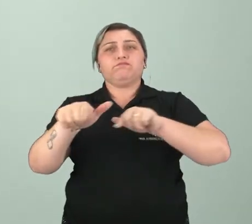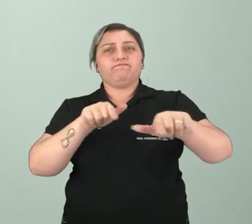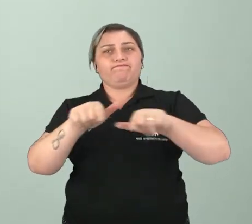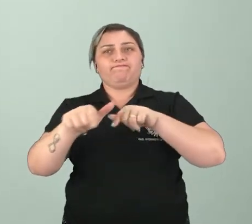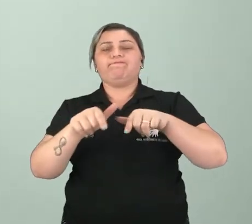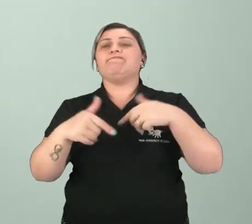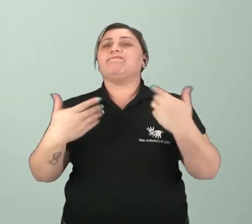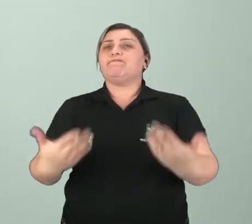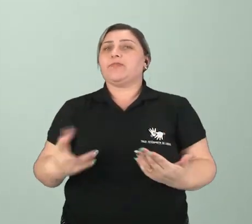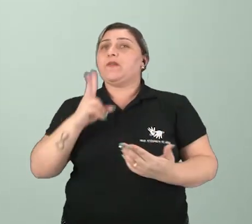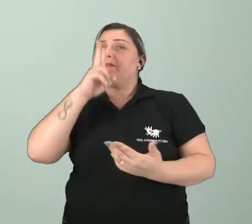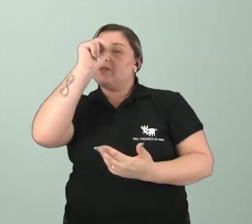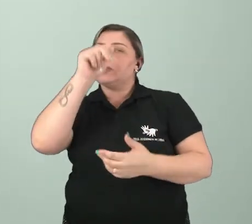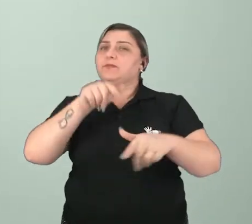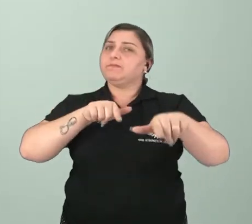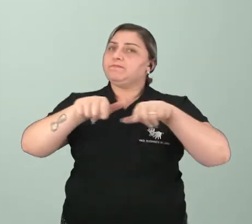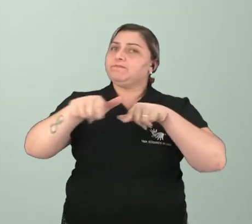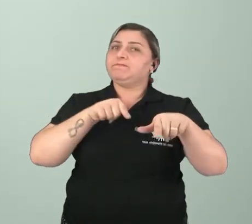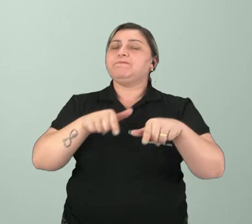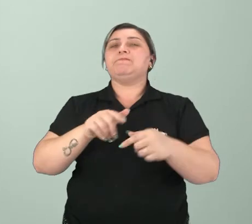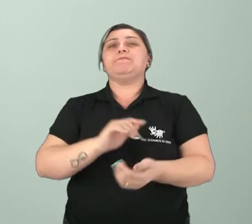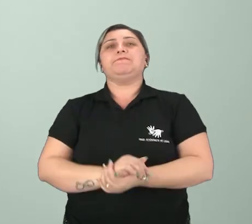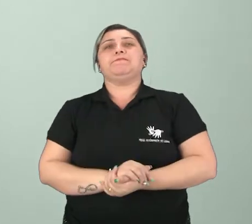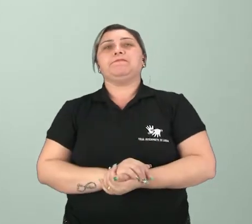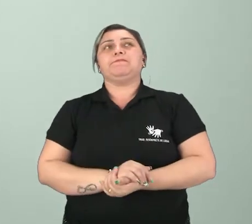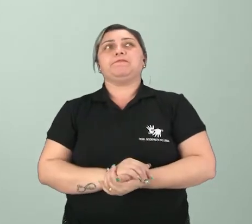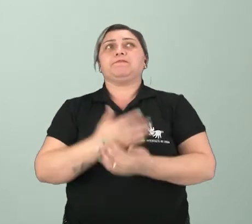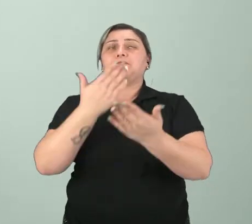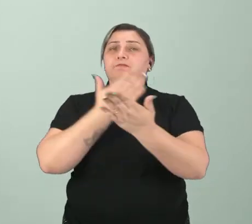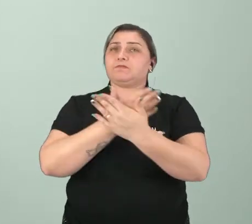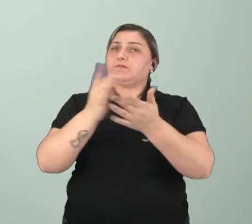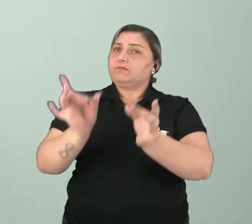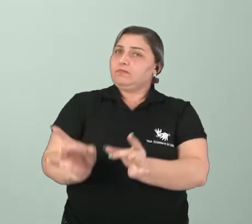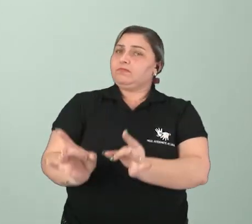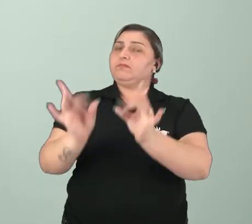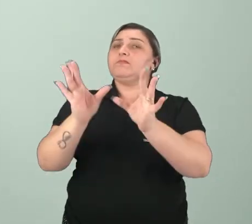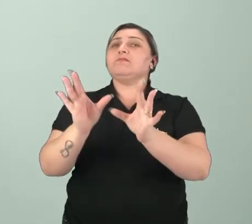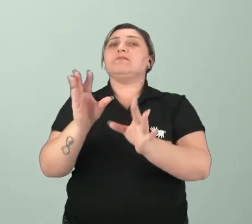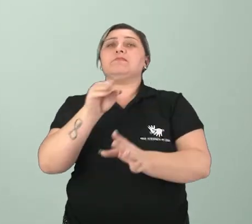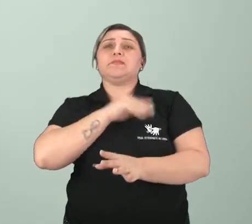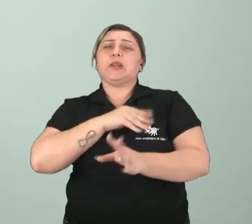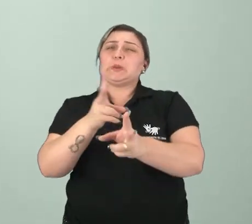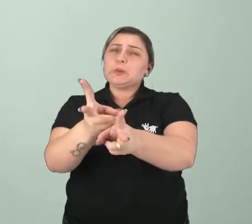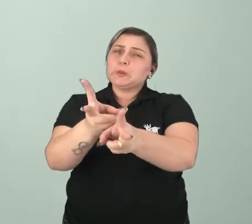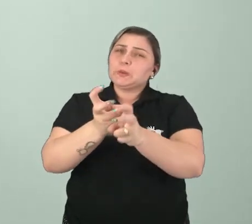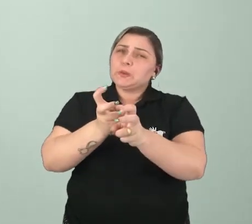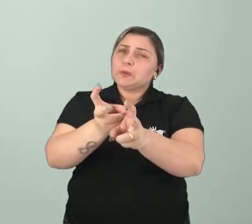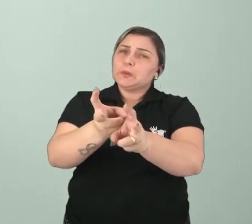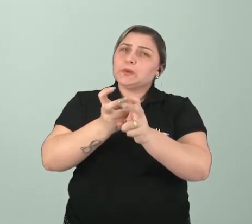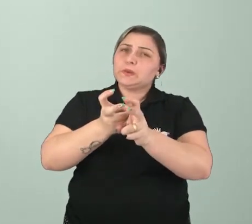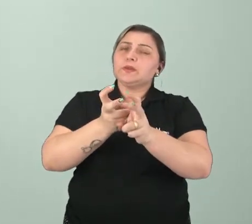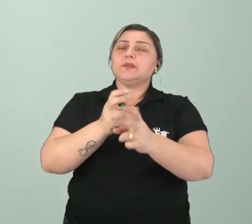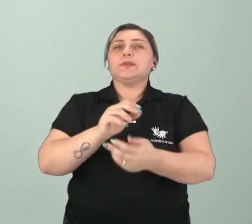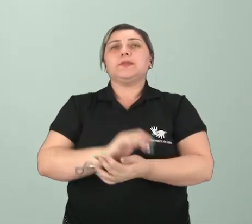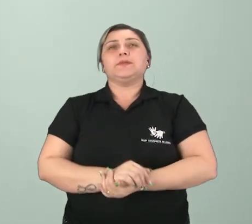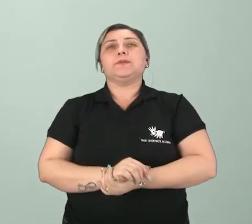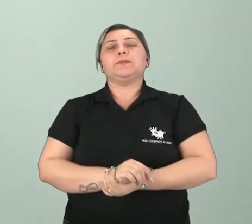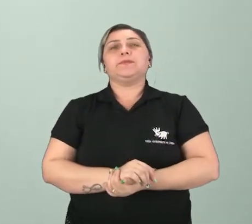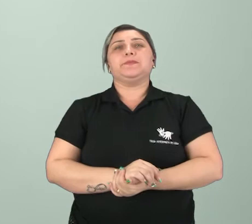oferecer era a força de trabalho, era a mão de obra. Então eles começam a vender e eram explorados por esses